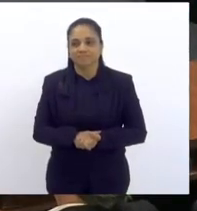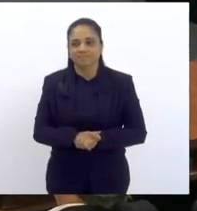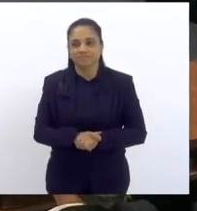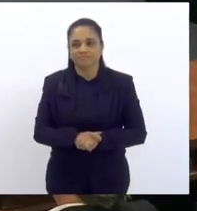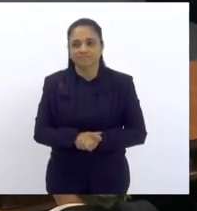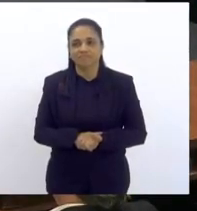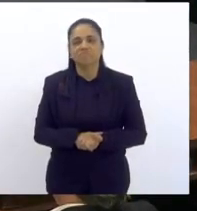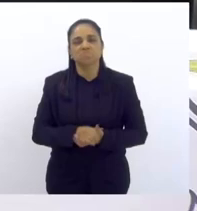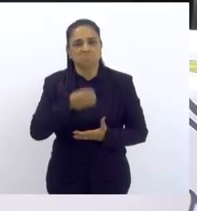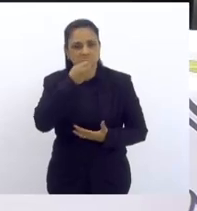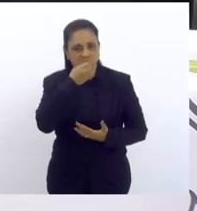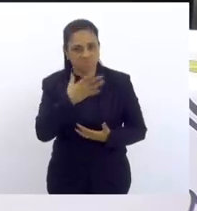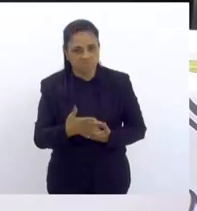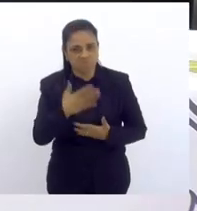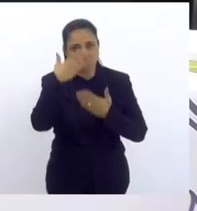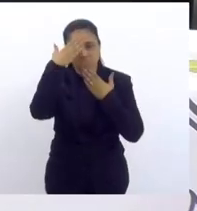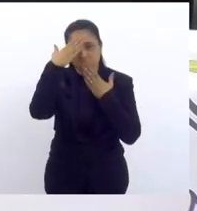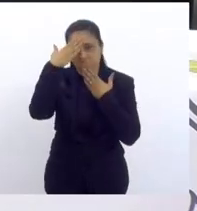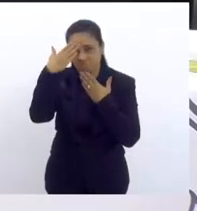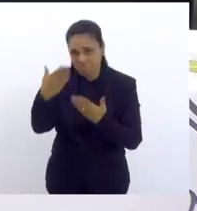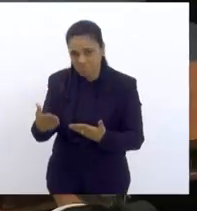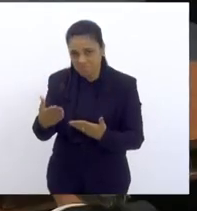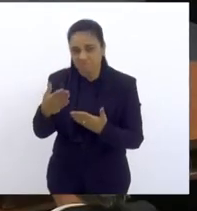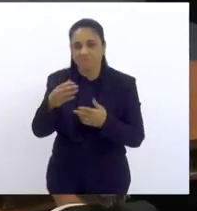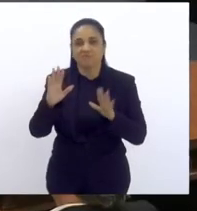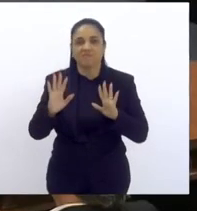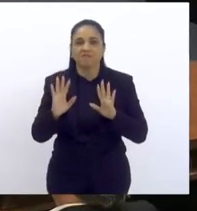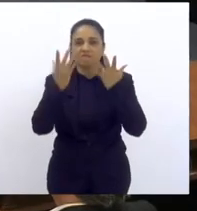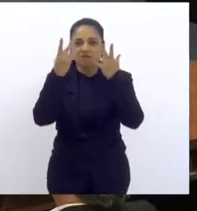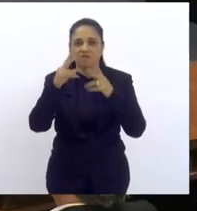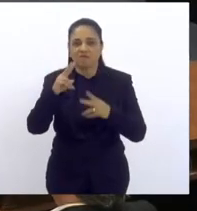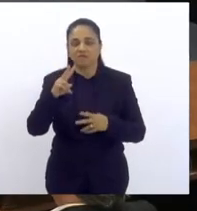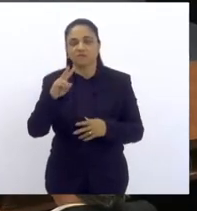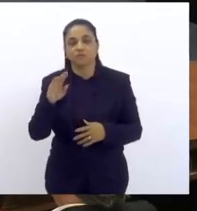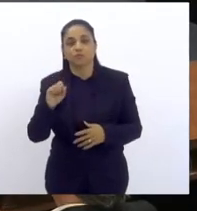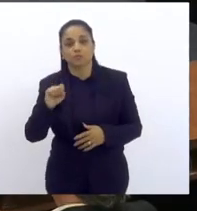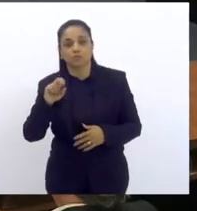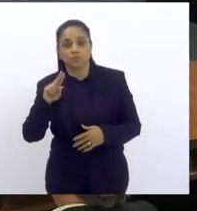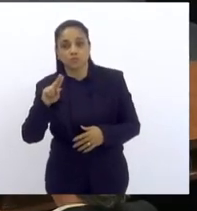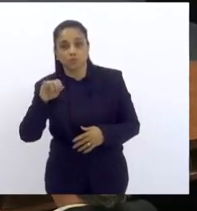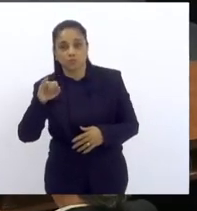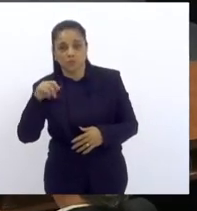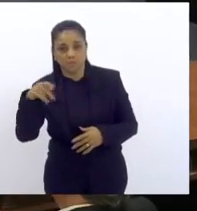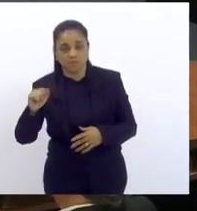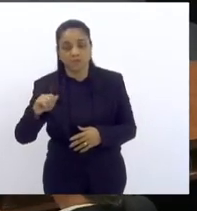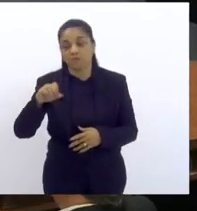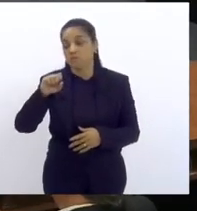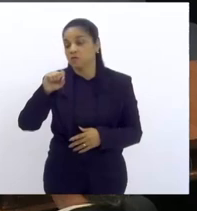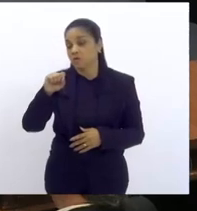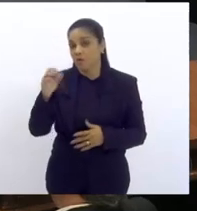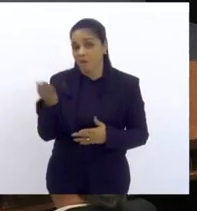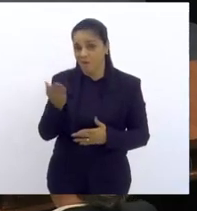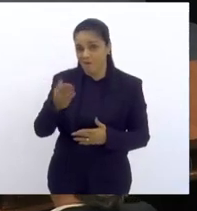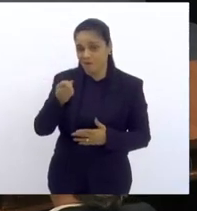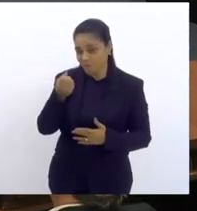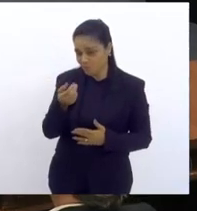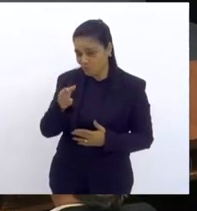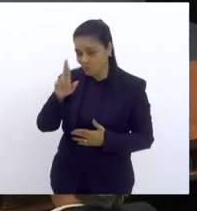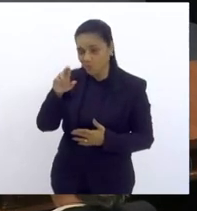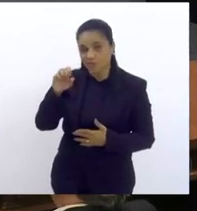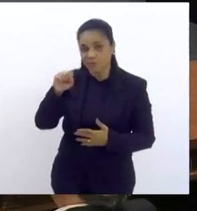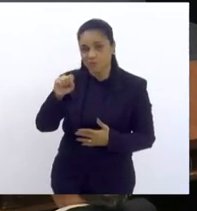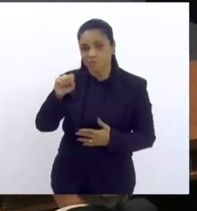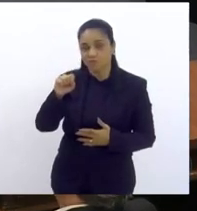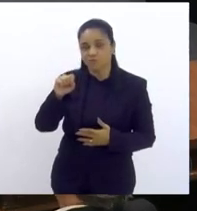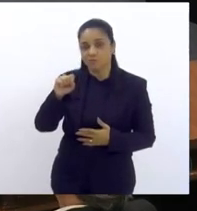muito bem obrigado Doutora viva suipa Dra Sophia Gilda por gentileza fazer o uso da sua palavra Boa noite